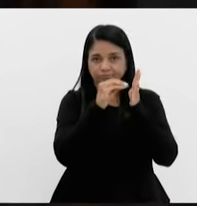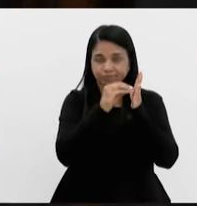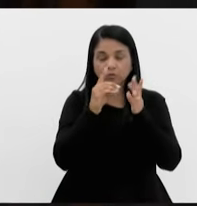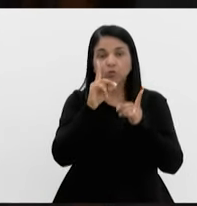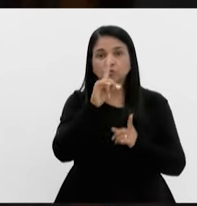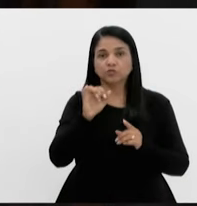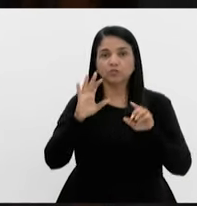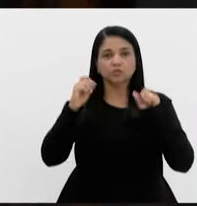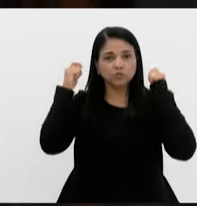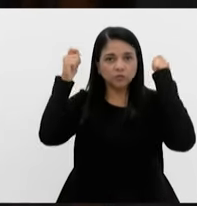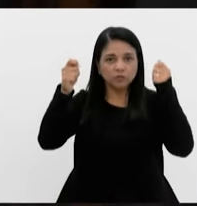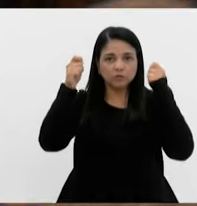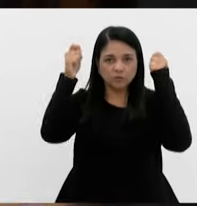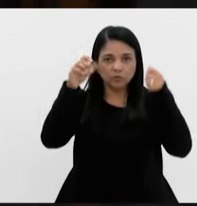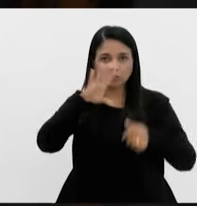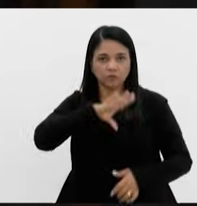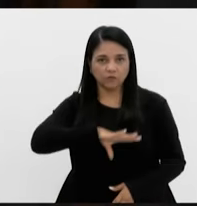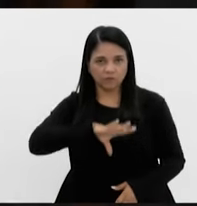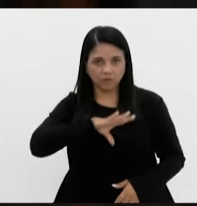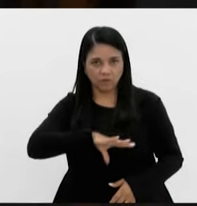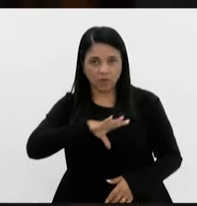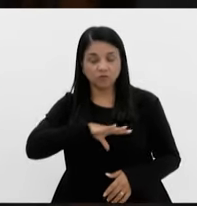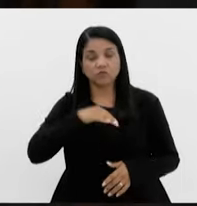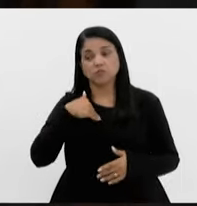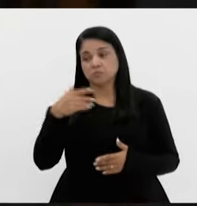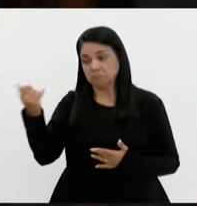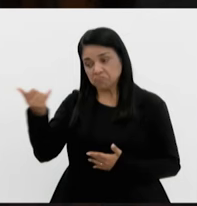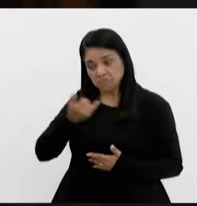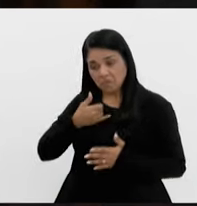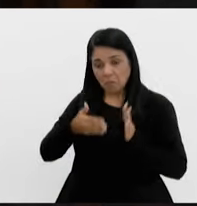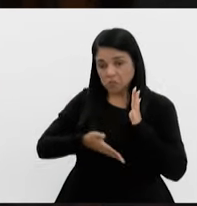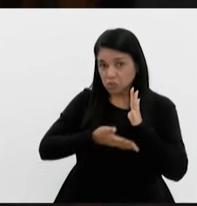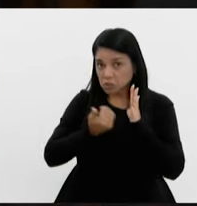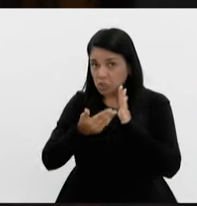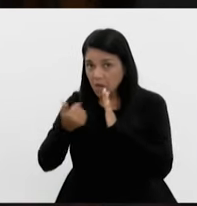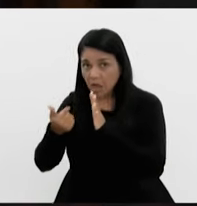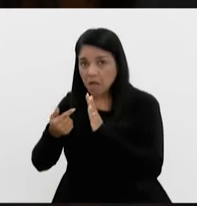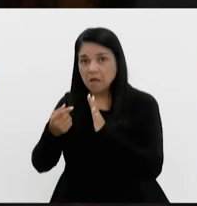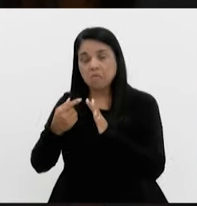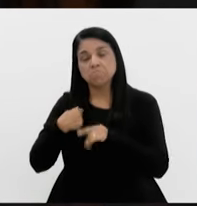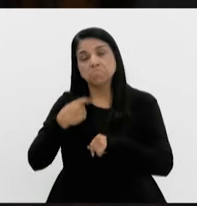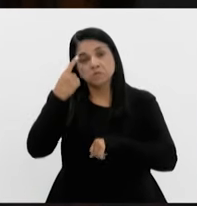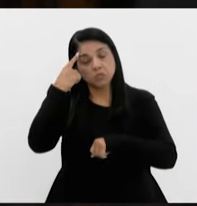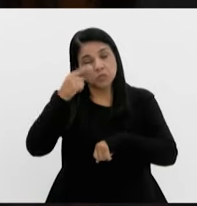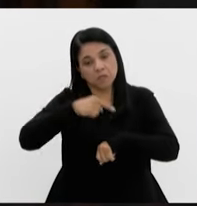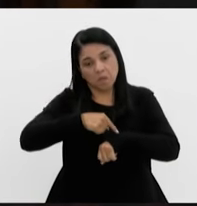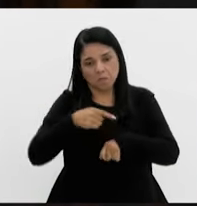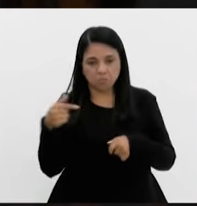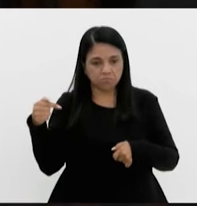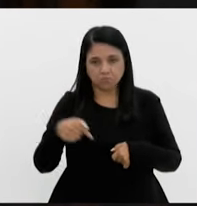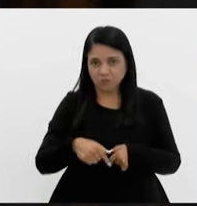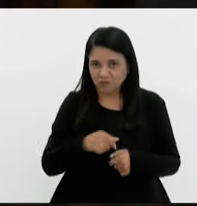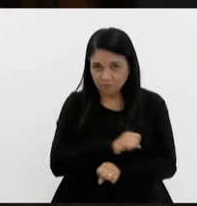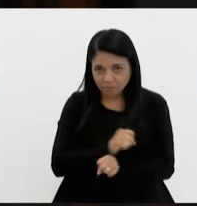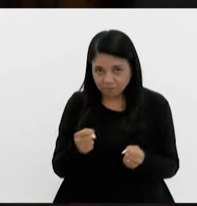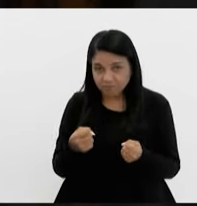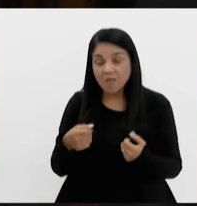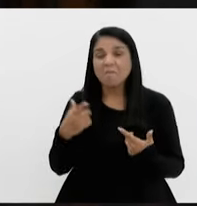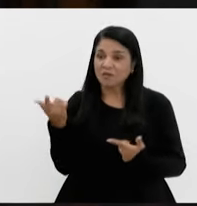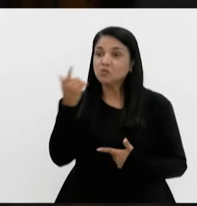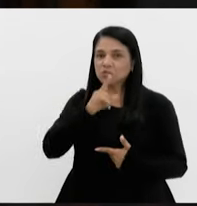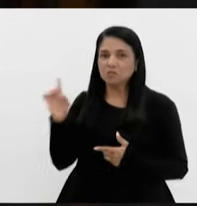da Gama nós tínhamos recebido a informação para retirada ele achou que não ia dá tempo estar no plenário está aqui o Deputado